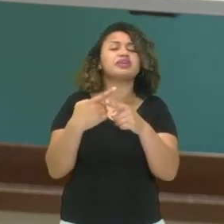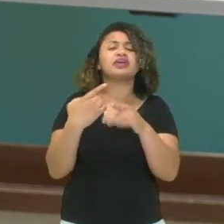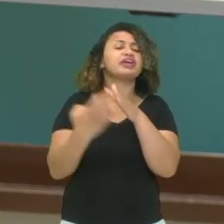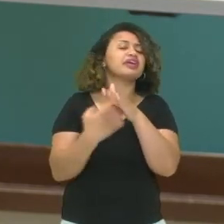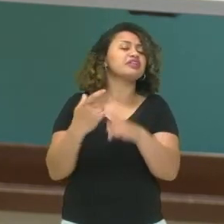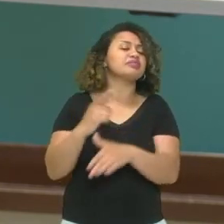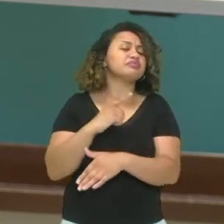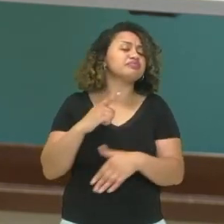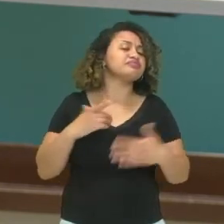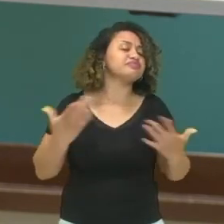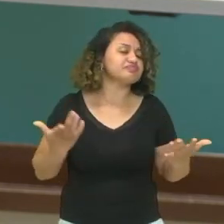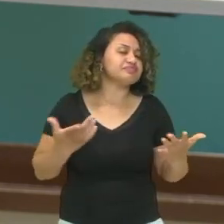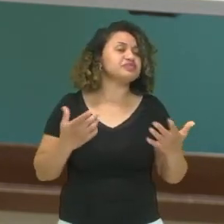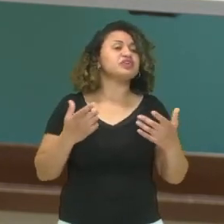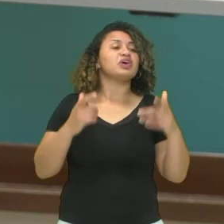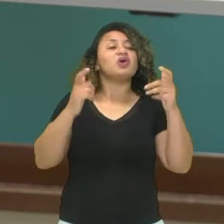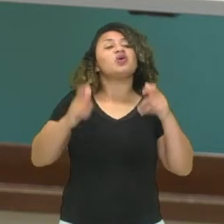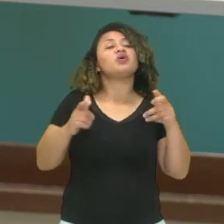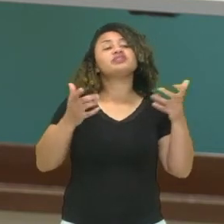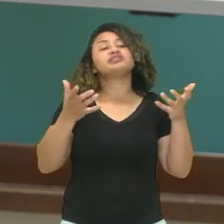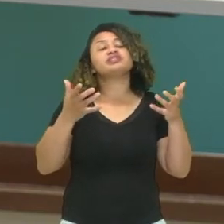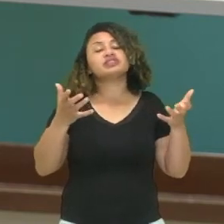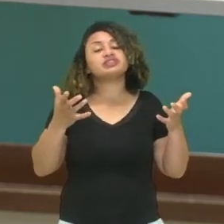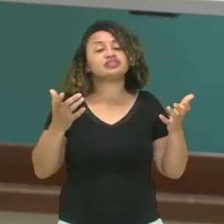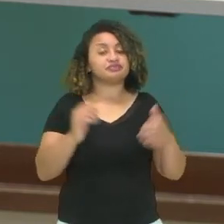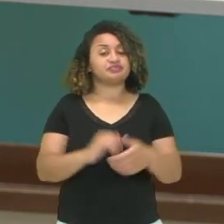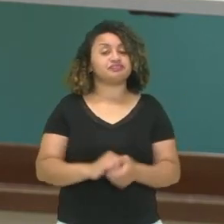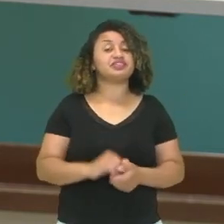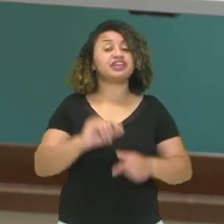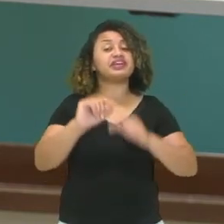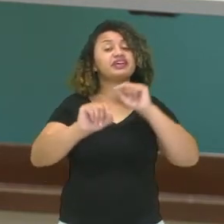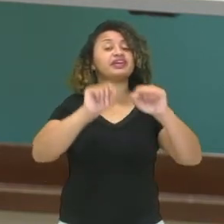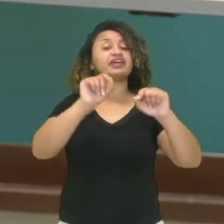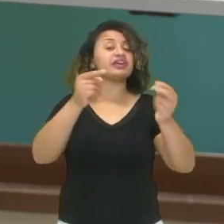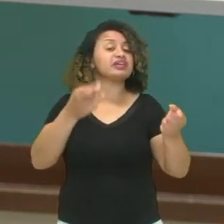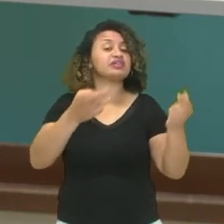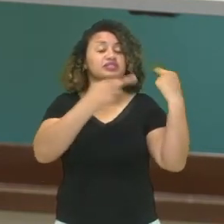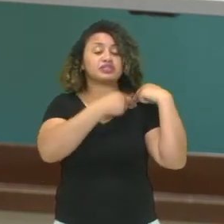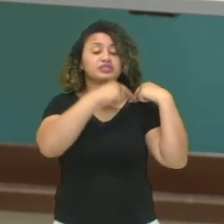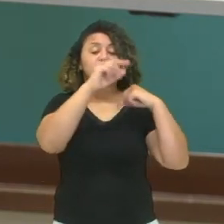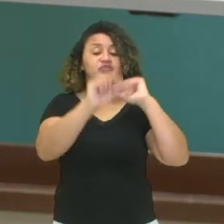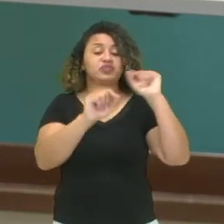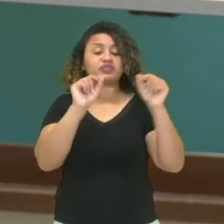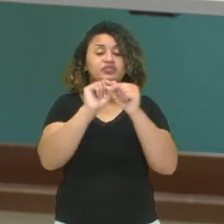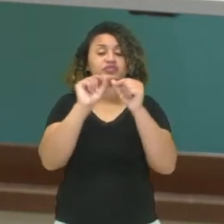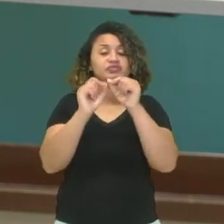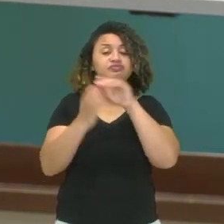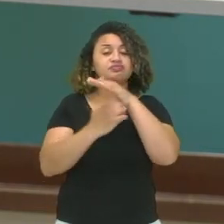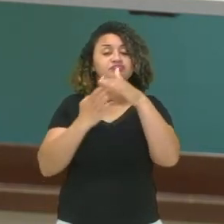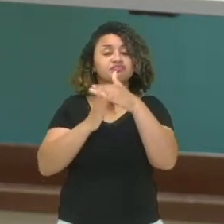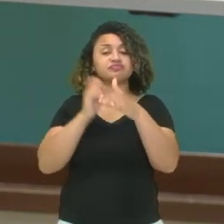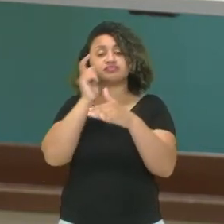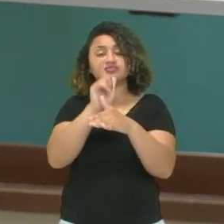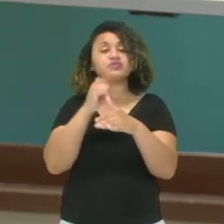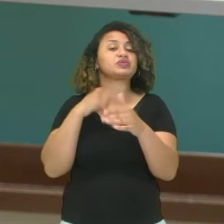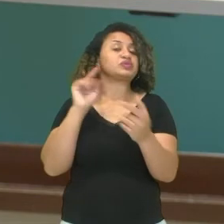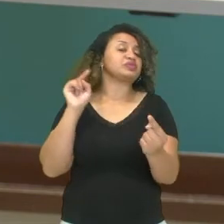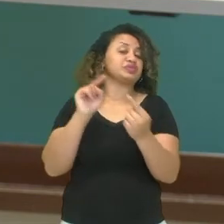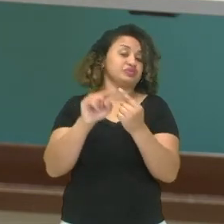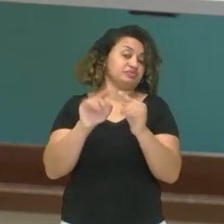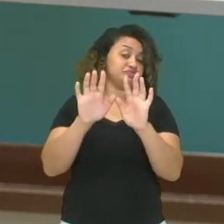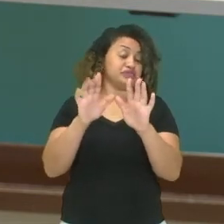existe? Onde ela quer chegar? Quem são os encarregados por fazer a empresa atingir seus objetivos? São